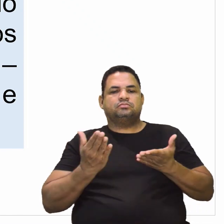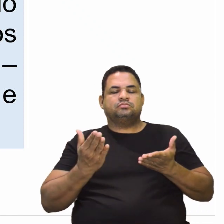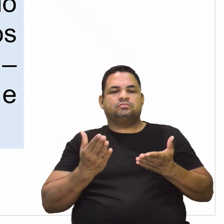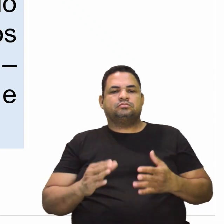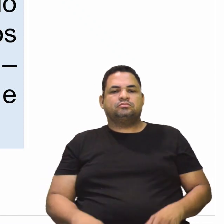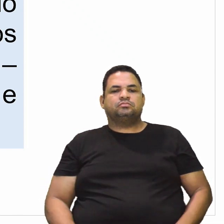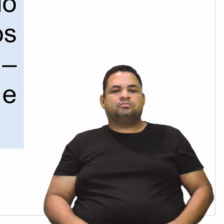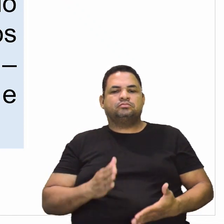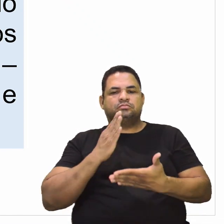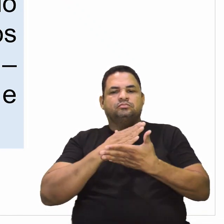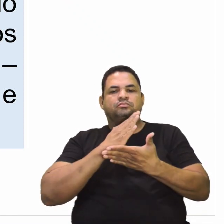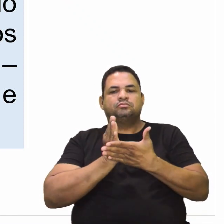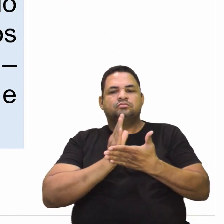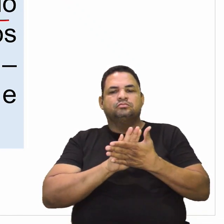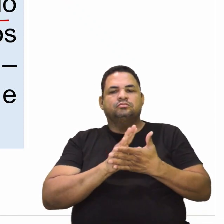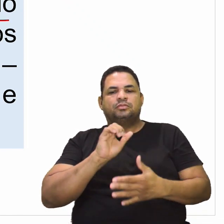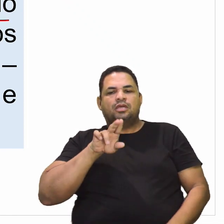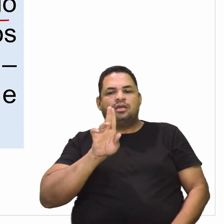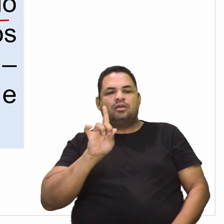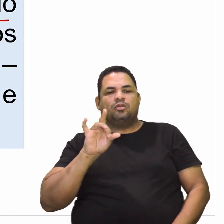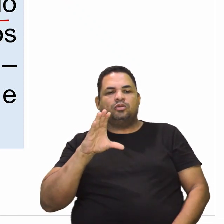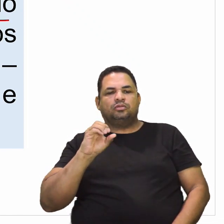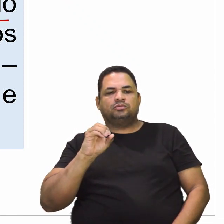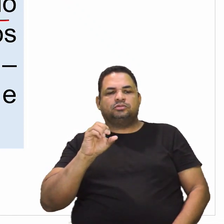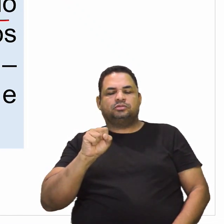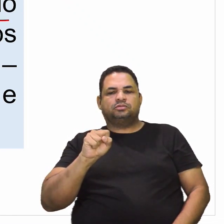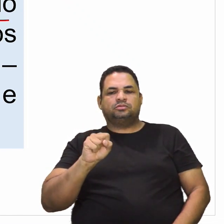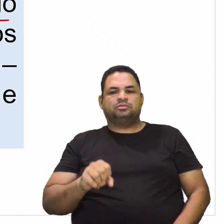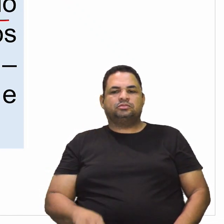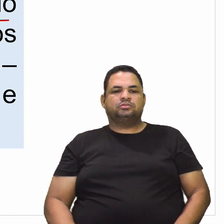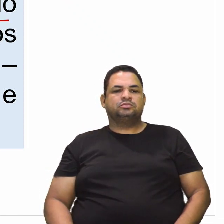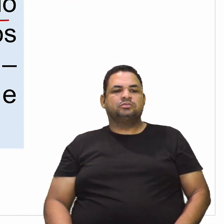eles foram divididos entre anglo